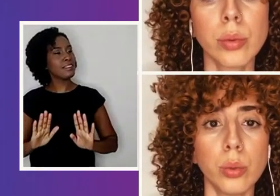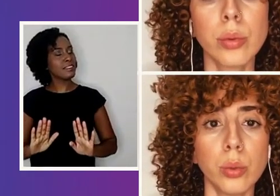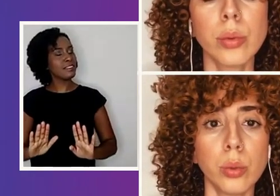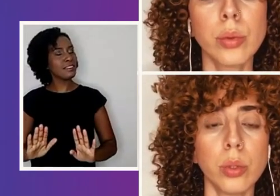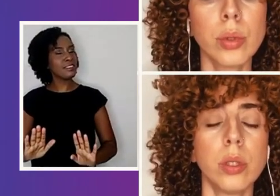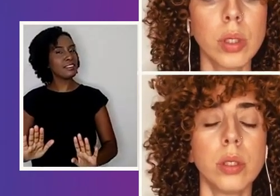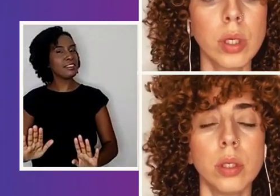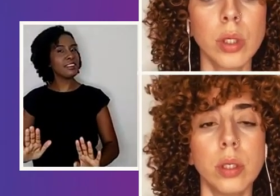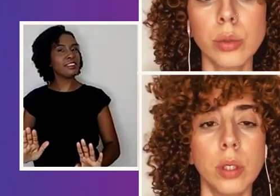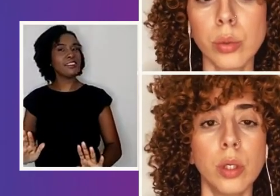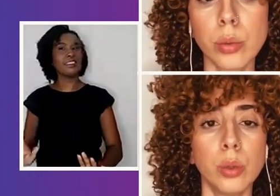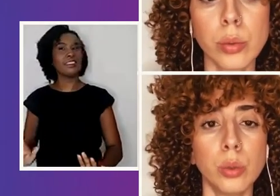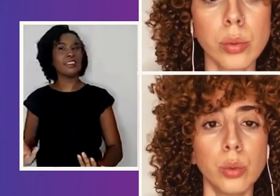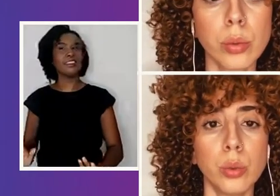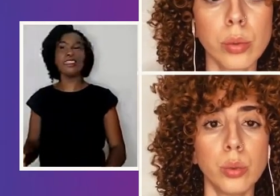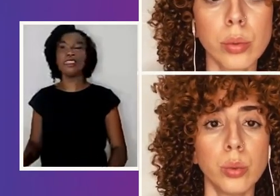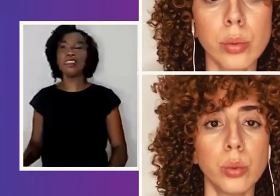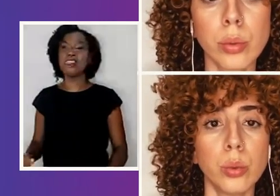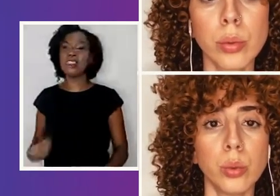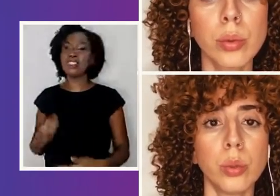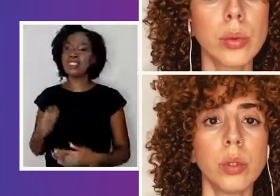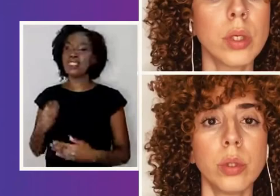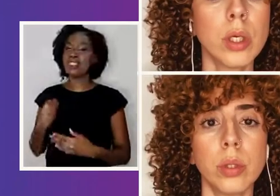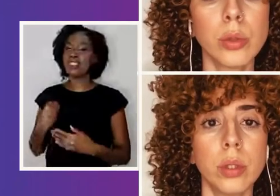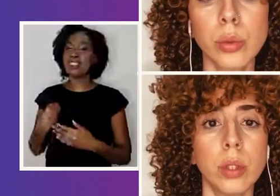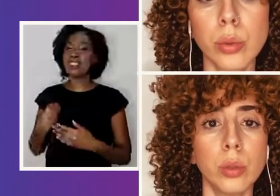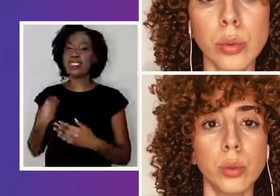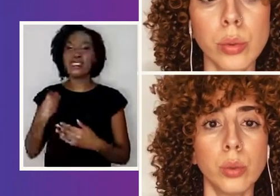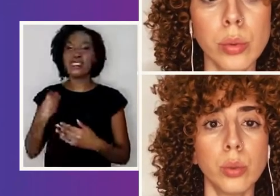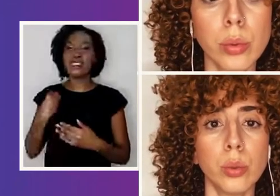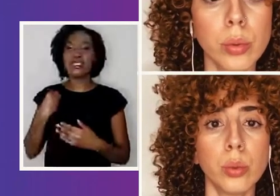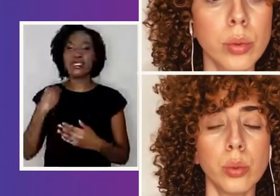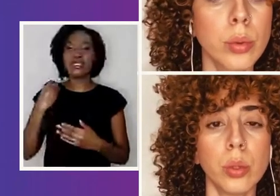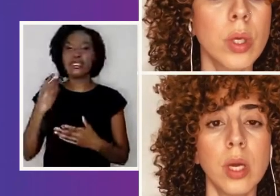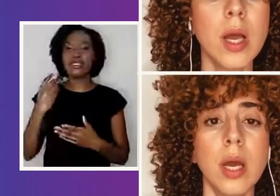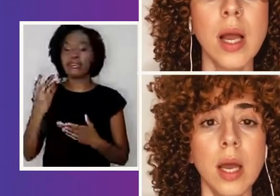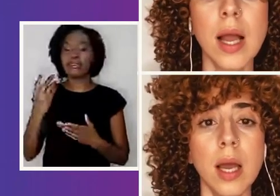A vida é tão rara.